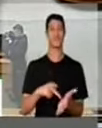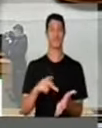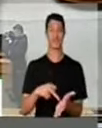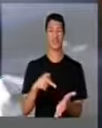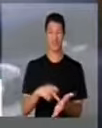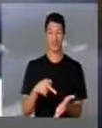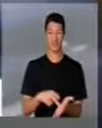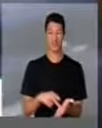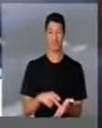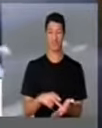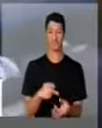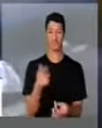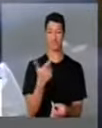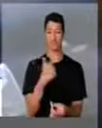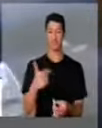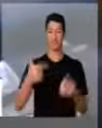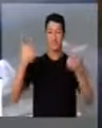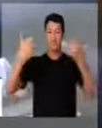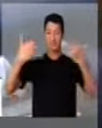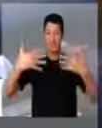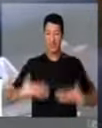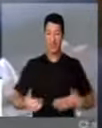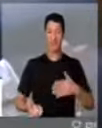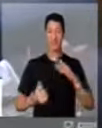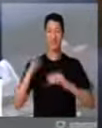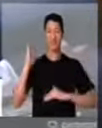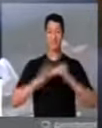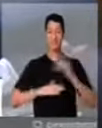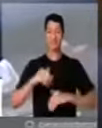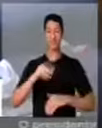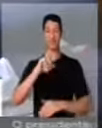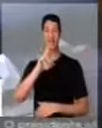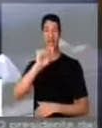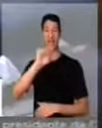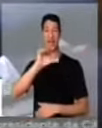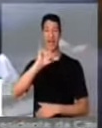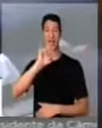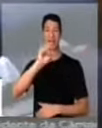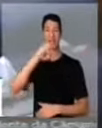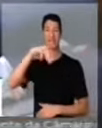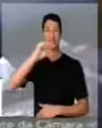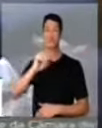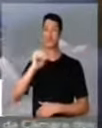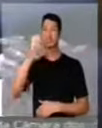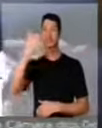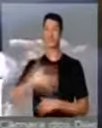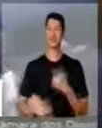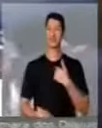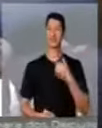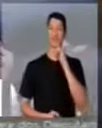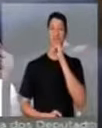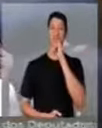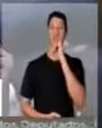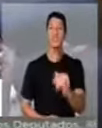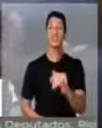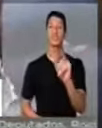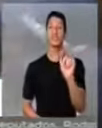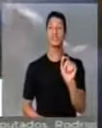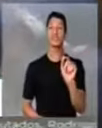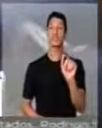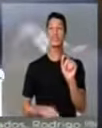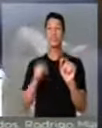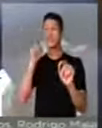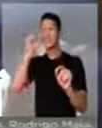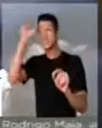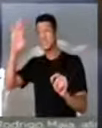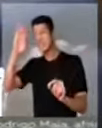verdade, não justifica a prática de racismo. Não fui eu que disse,